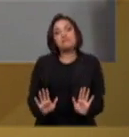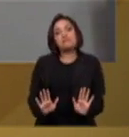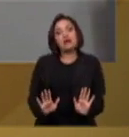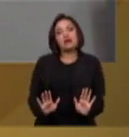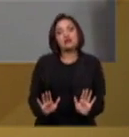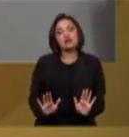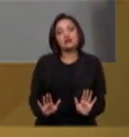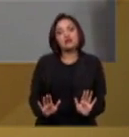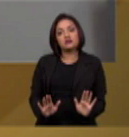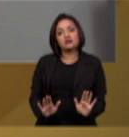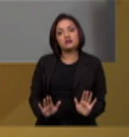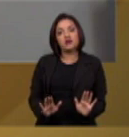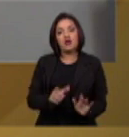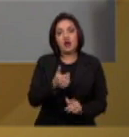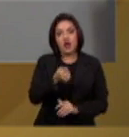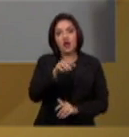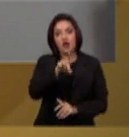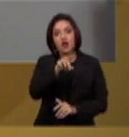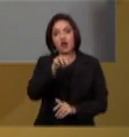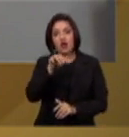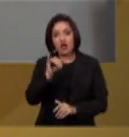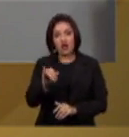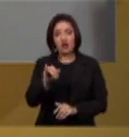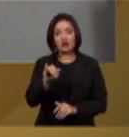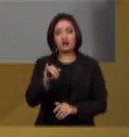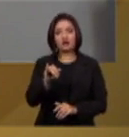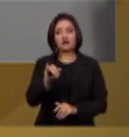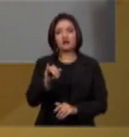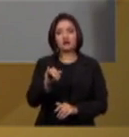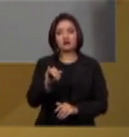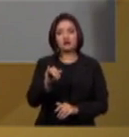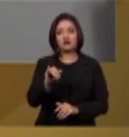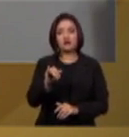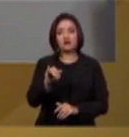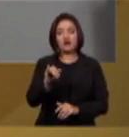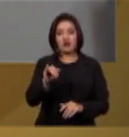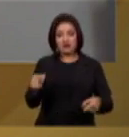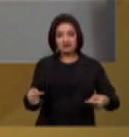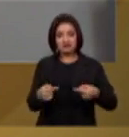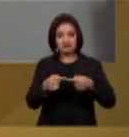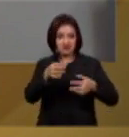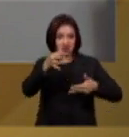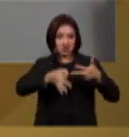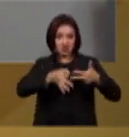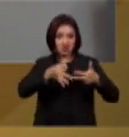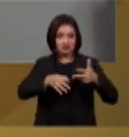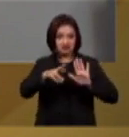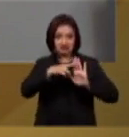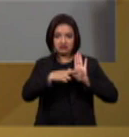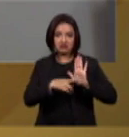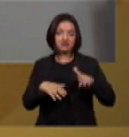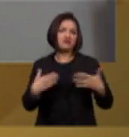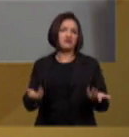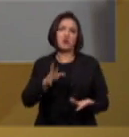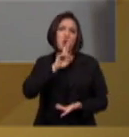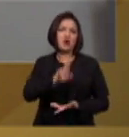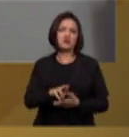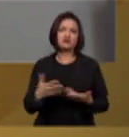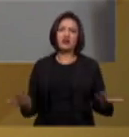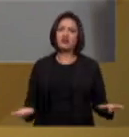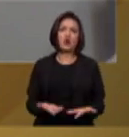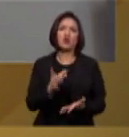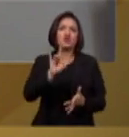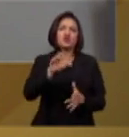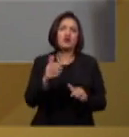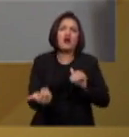como a declaração de constitucionalidade conjura do mundo jurídico a norma, acho que esse resultado é uma questão